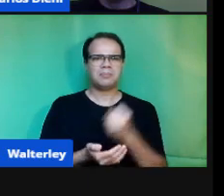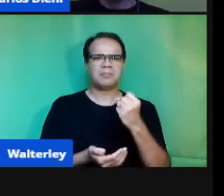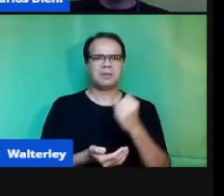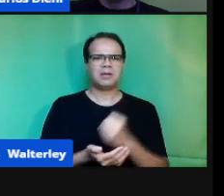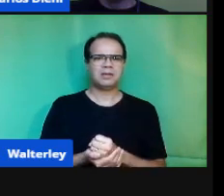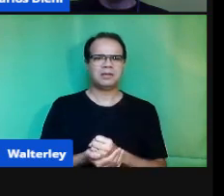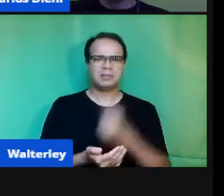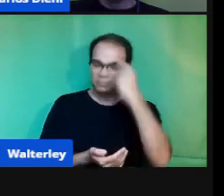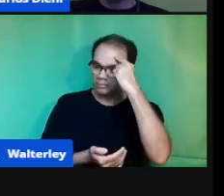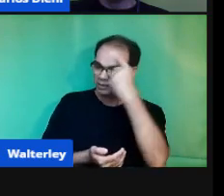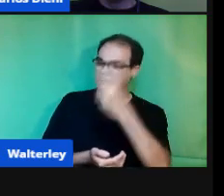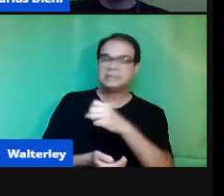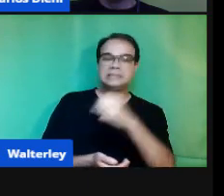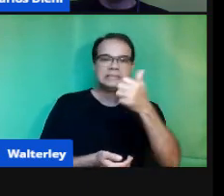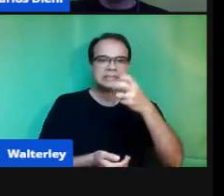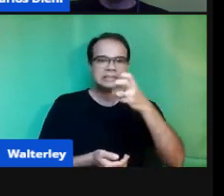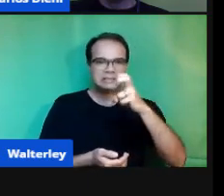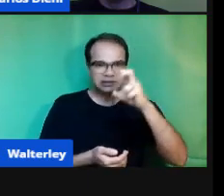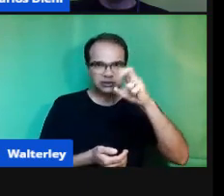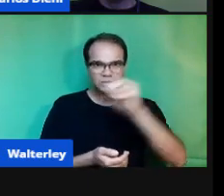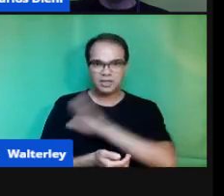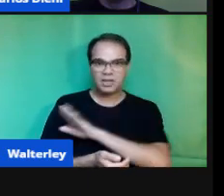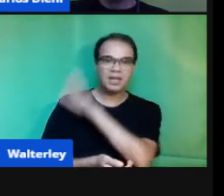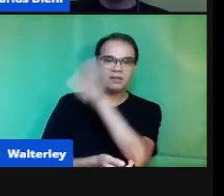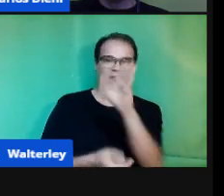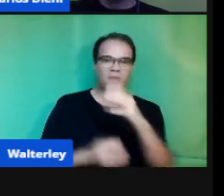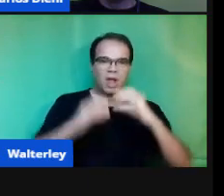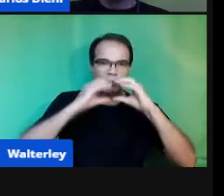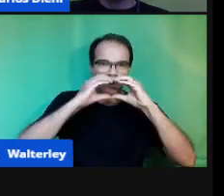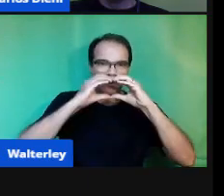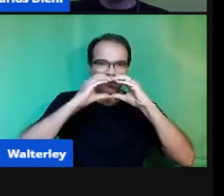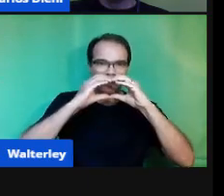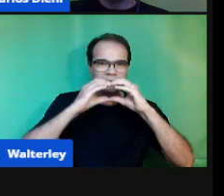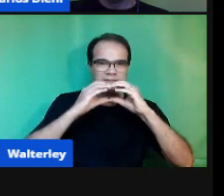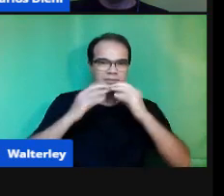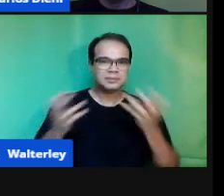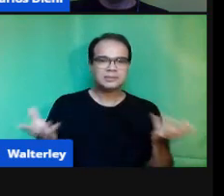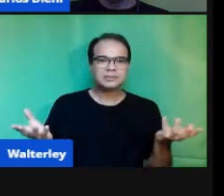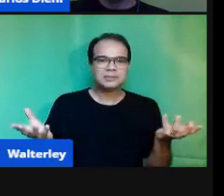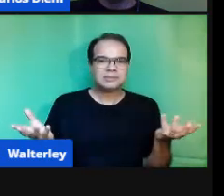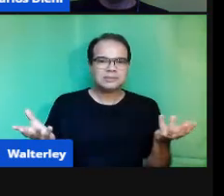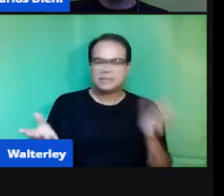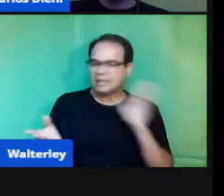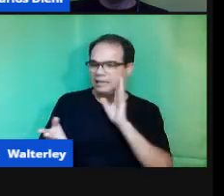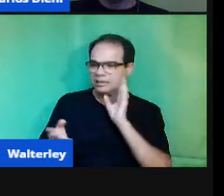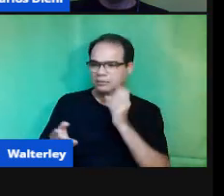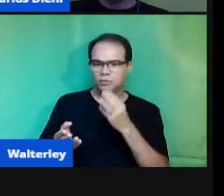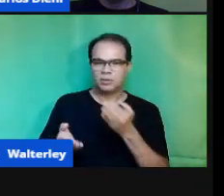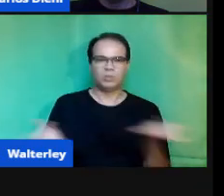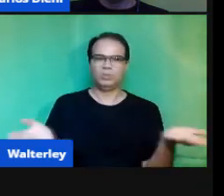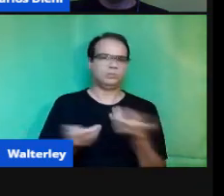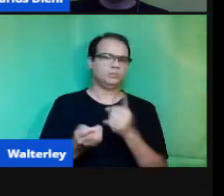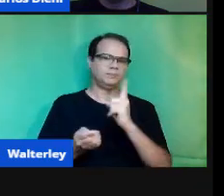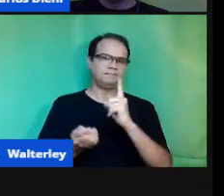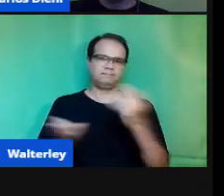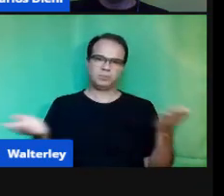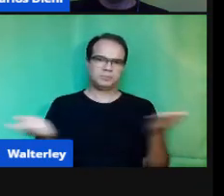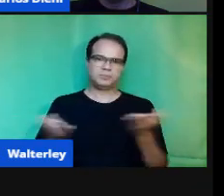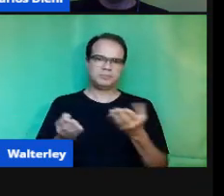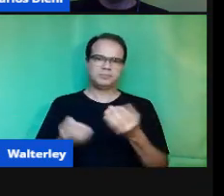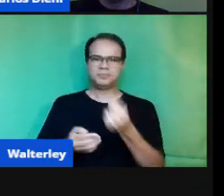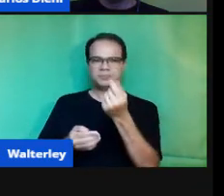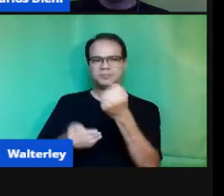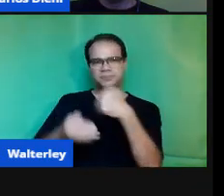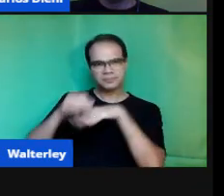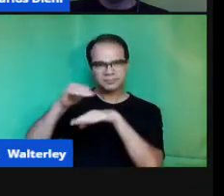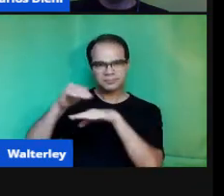eu não faço, não. Mas aquele dia, para mim, foi igual uma criança quando ganha um brinquedo que mais quer. Ai, eu comi muito. E como é que eu